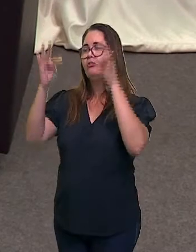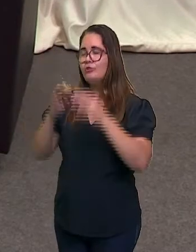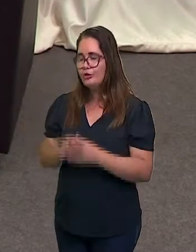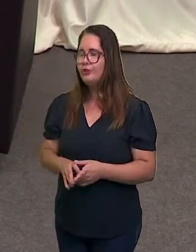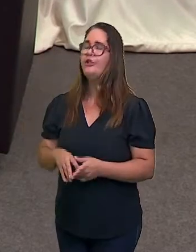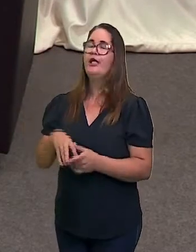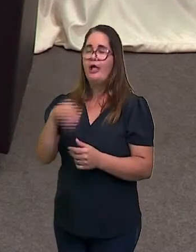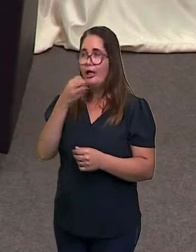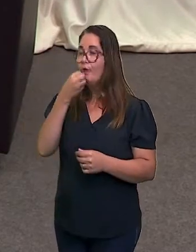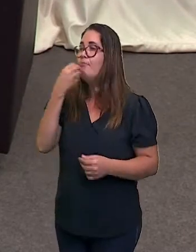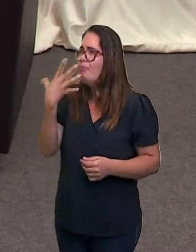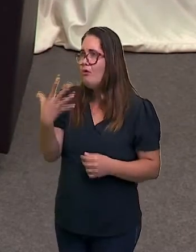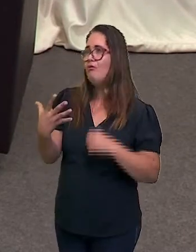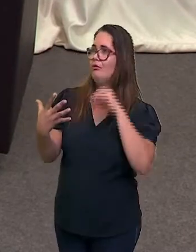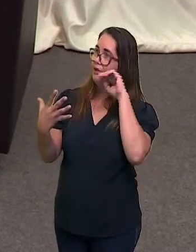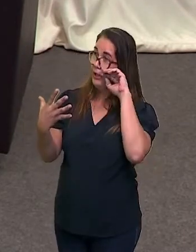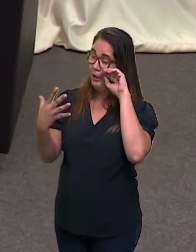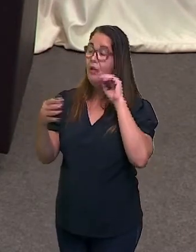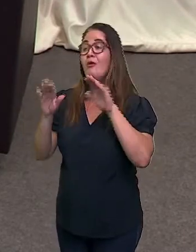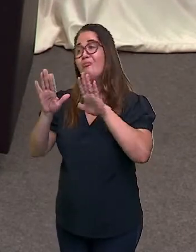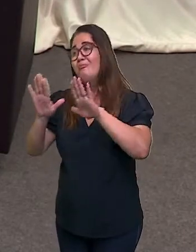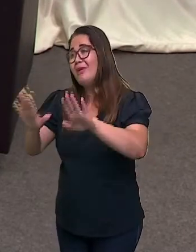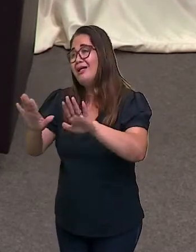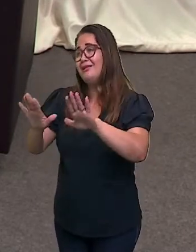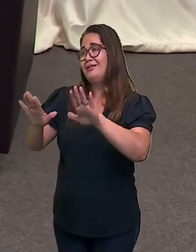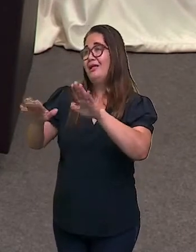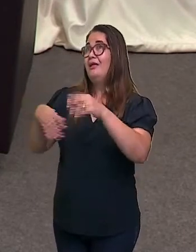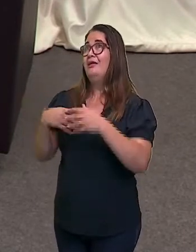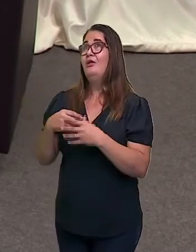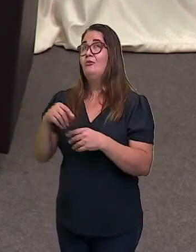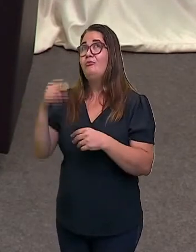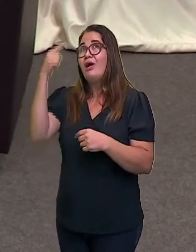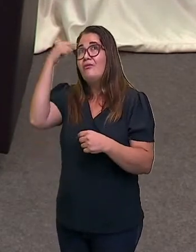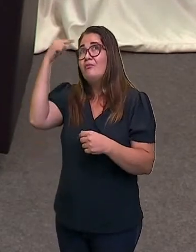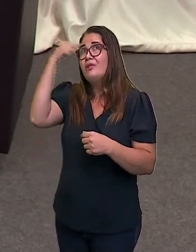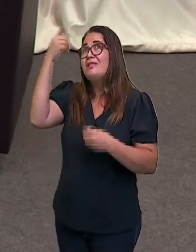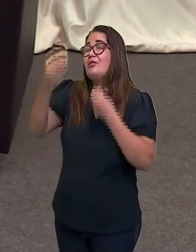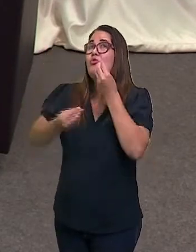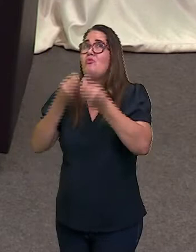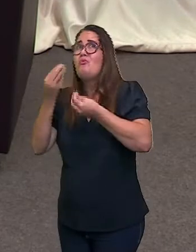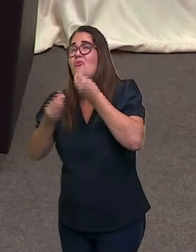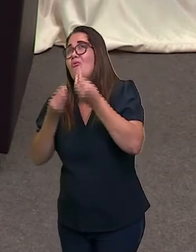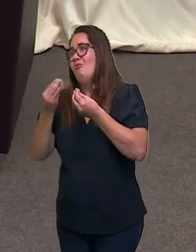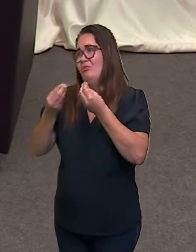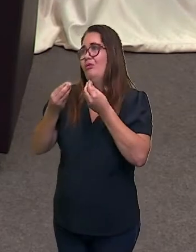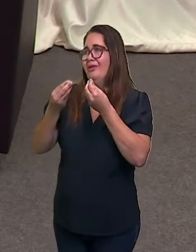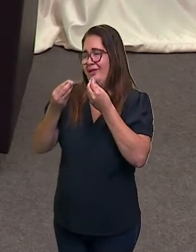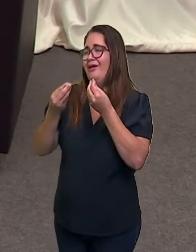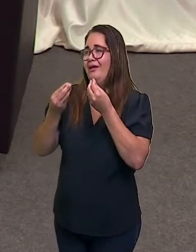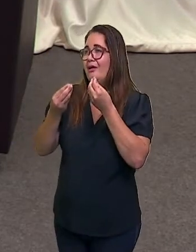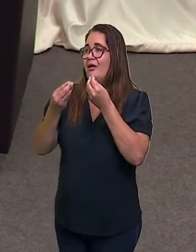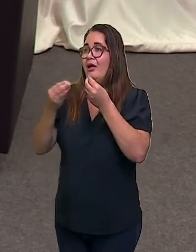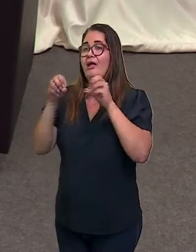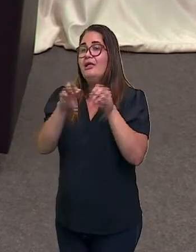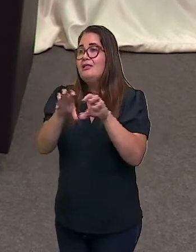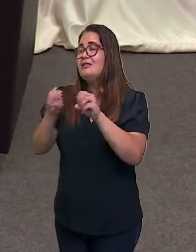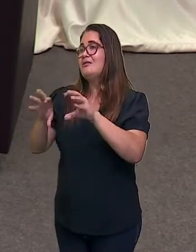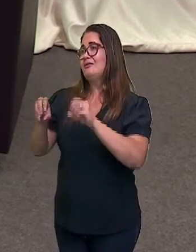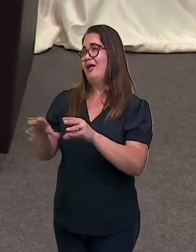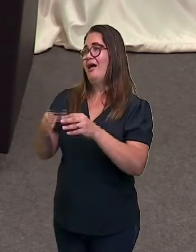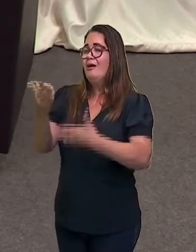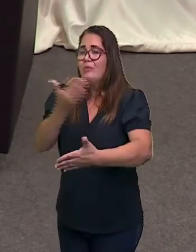eram ineficazes e, às vezes, a gente tinha dificuldade para utilizá-los